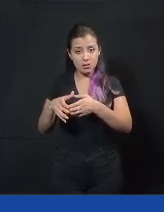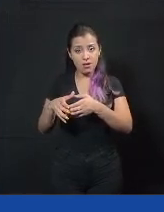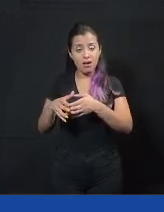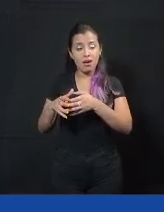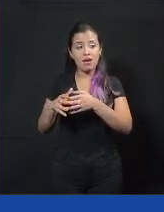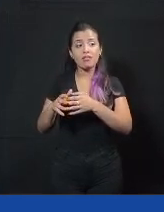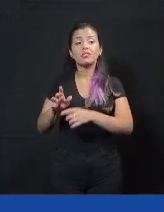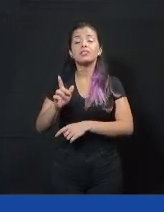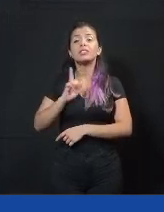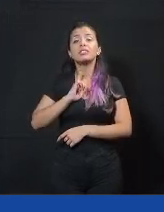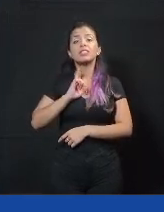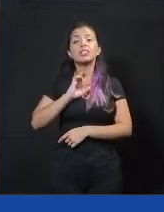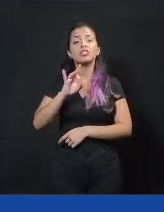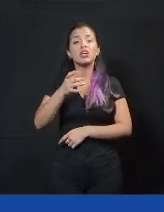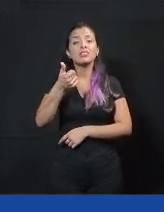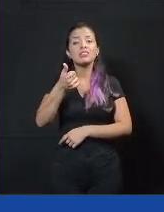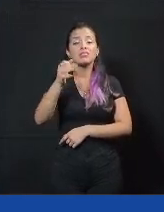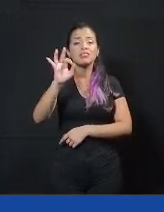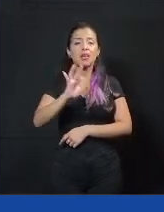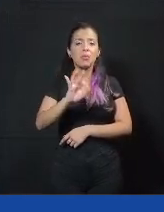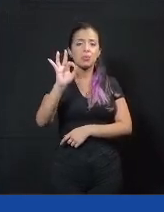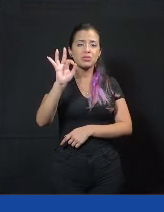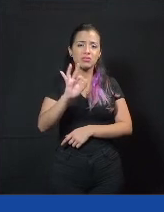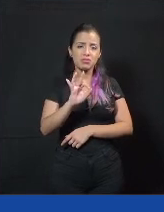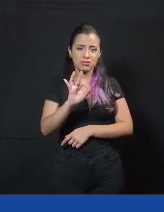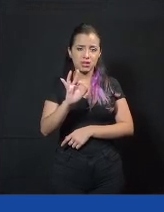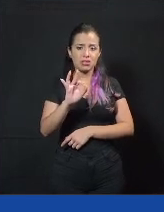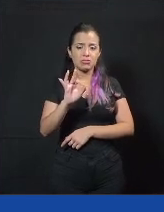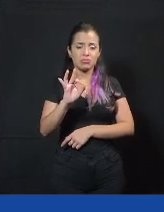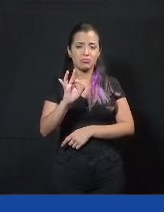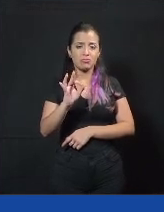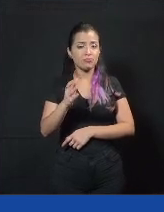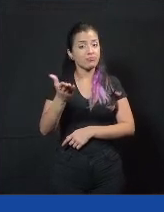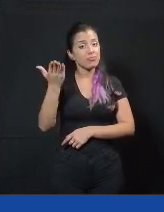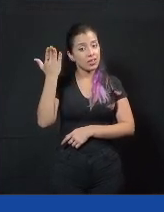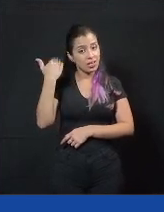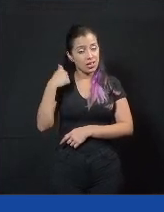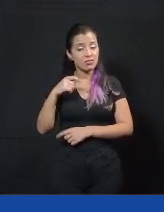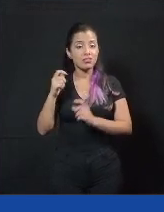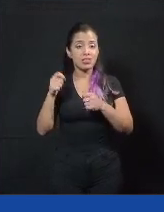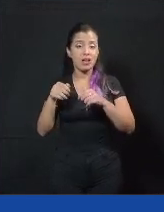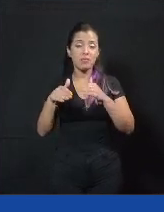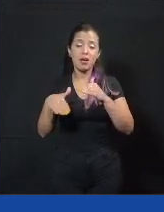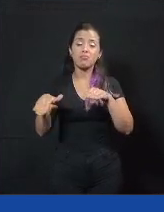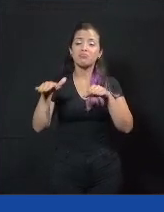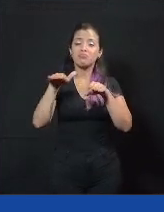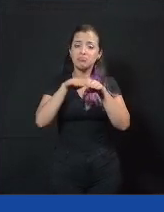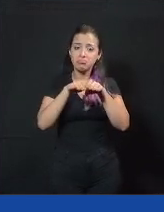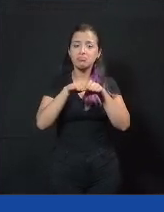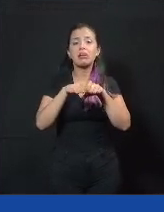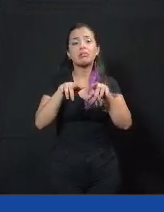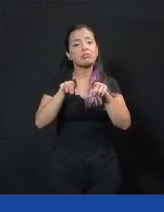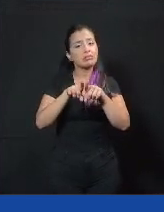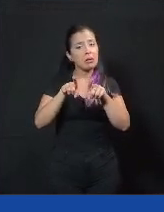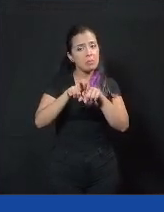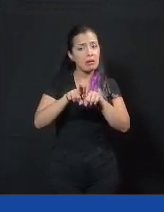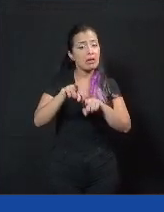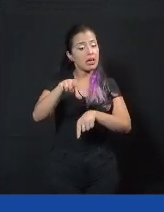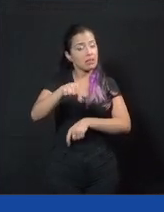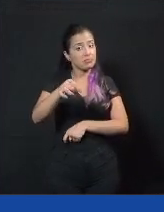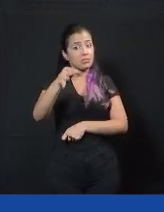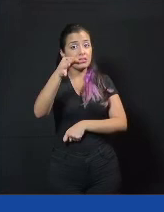represente apenas 6% daqueles, né, que poderiam estar em lugares de decisão, né, falando